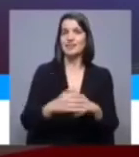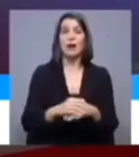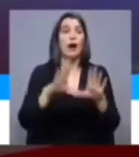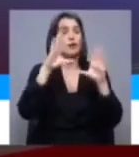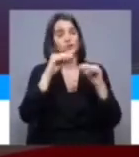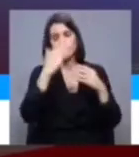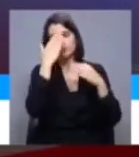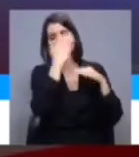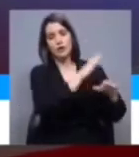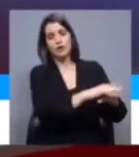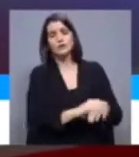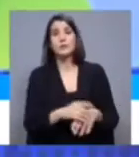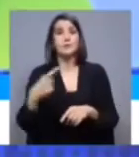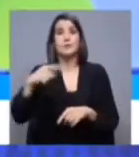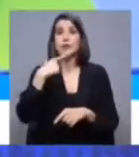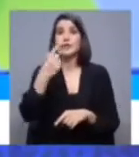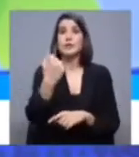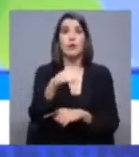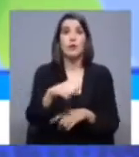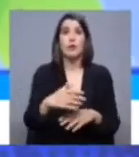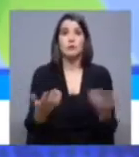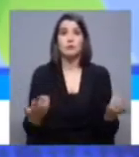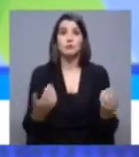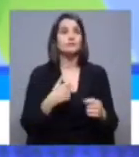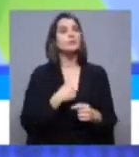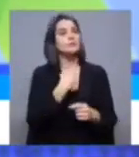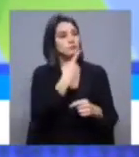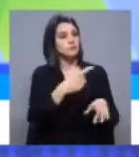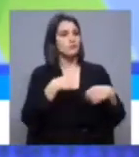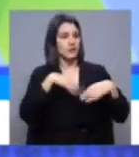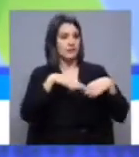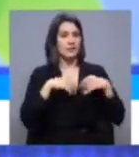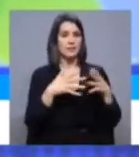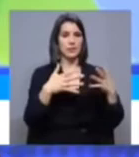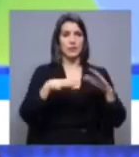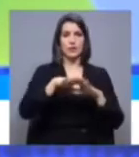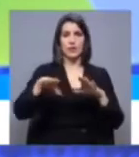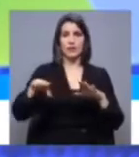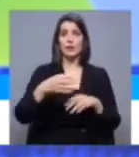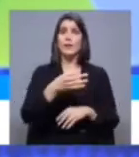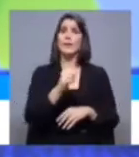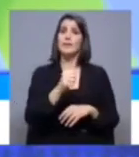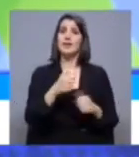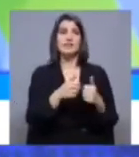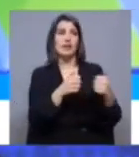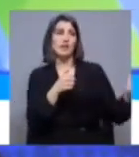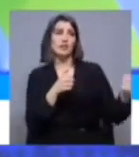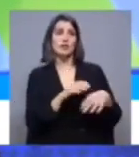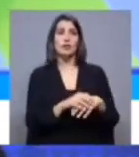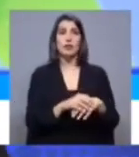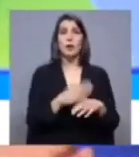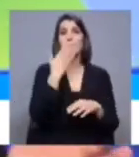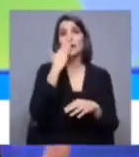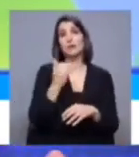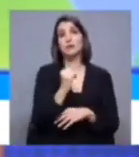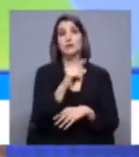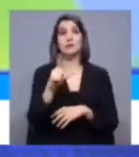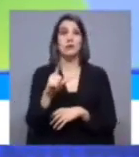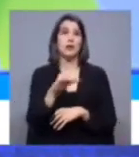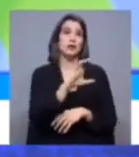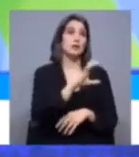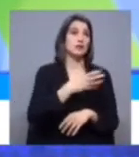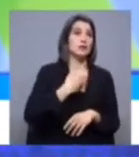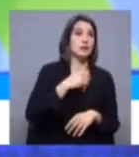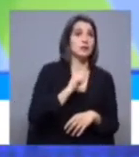ficará com eles. Mas eles disseram que não. Nós dissemos que estávamos dispostos para uma maioria de direita e para afastar o Partido Socialista do poder. Aparentemente, Iniciativa Liberal,